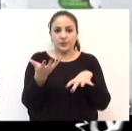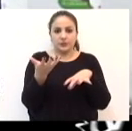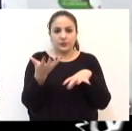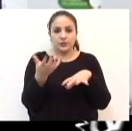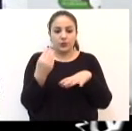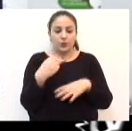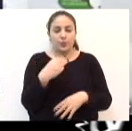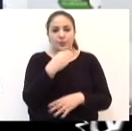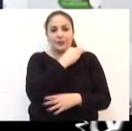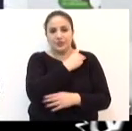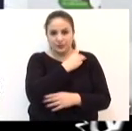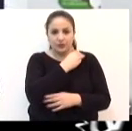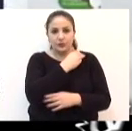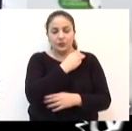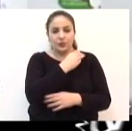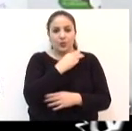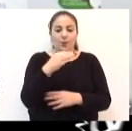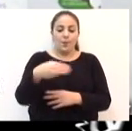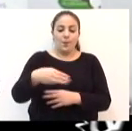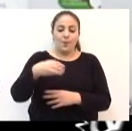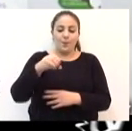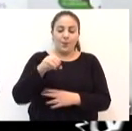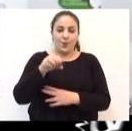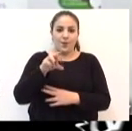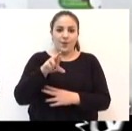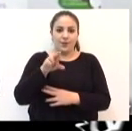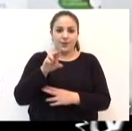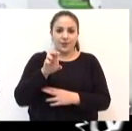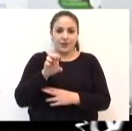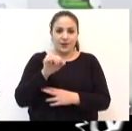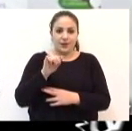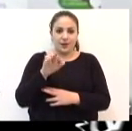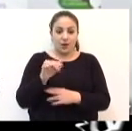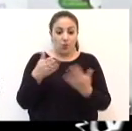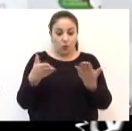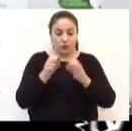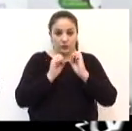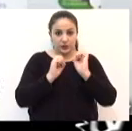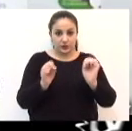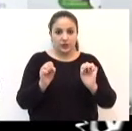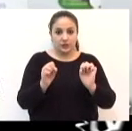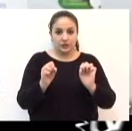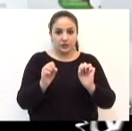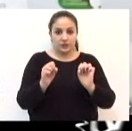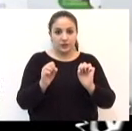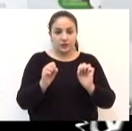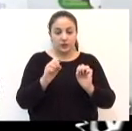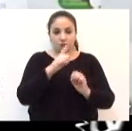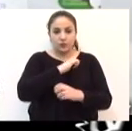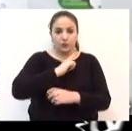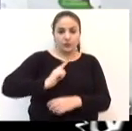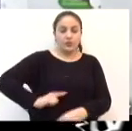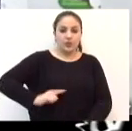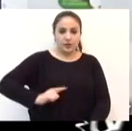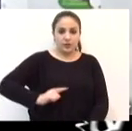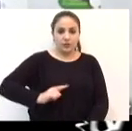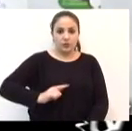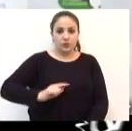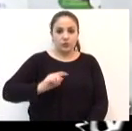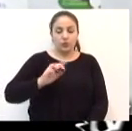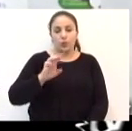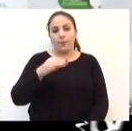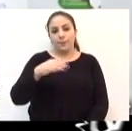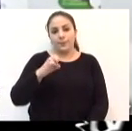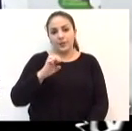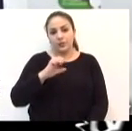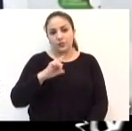ministro na época era o ministro Moreira Franco, hoje secretário de governo do presidente interino Michel Temer, e convencido o ministro